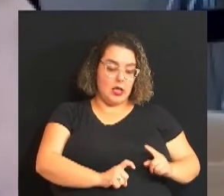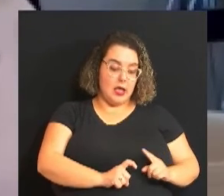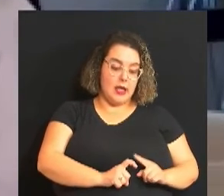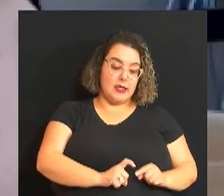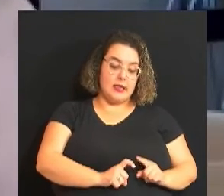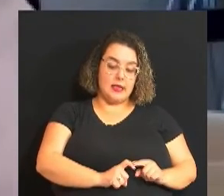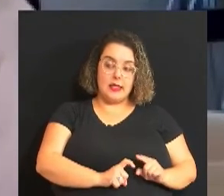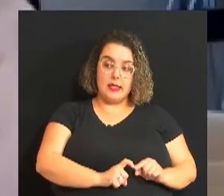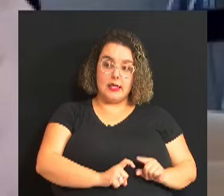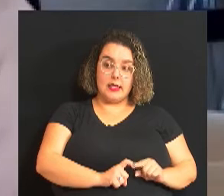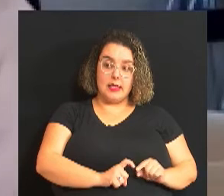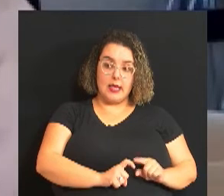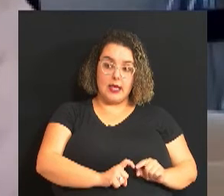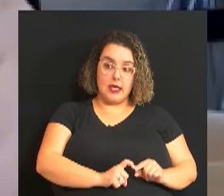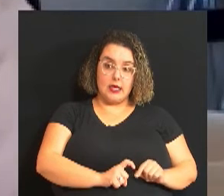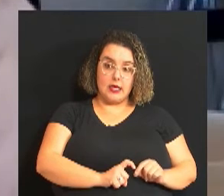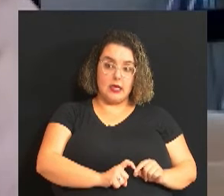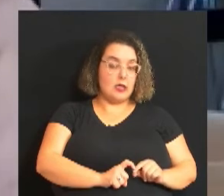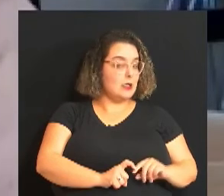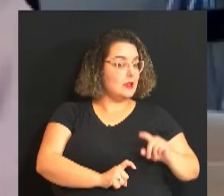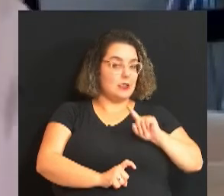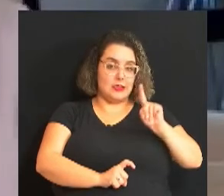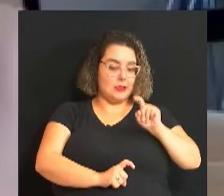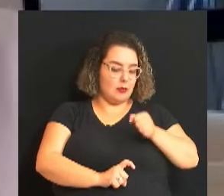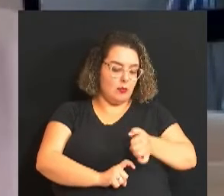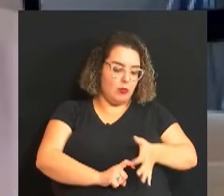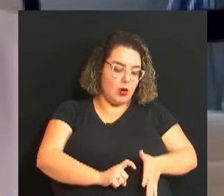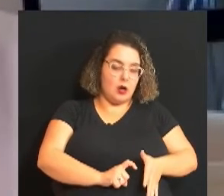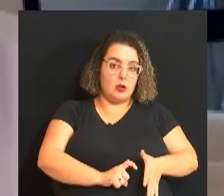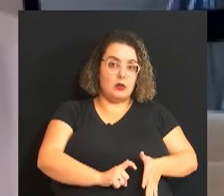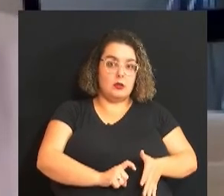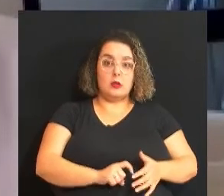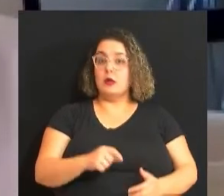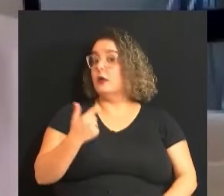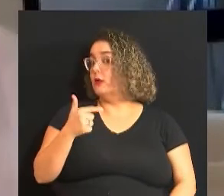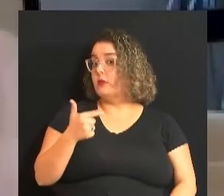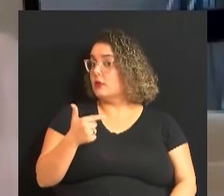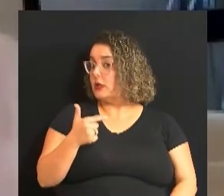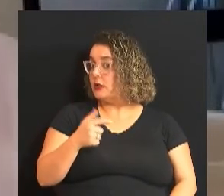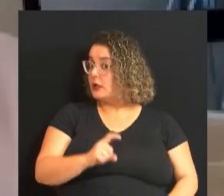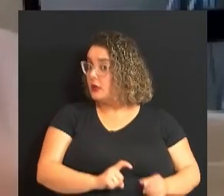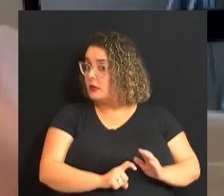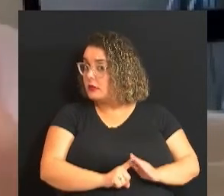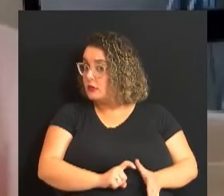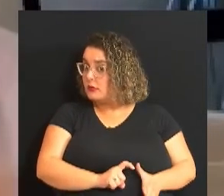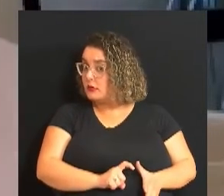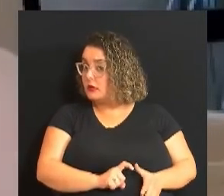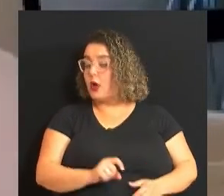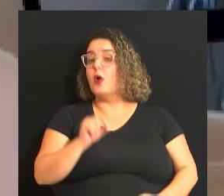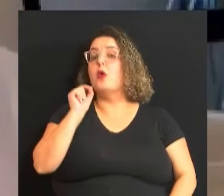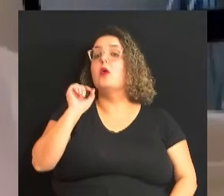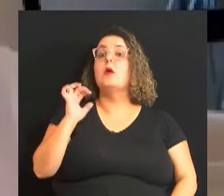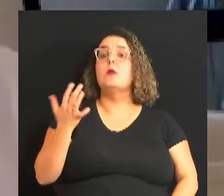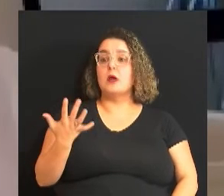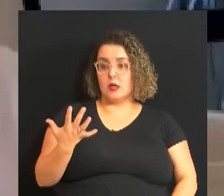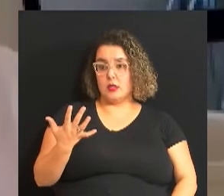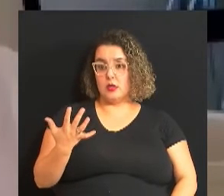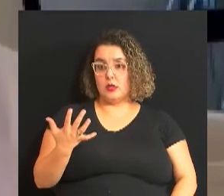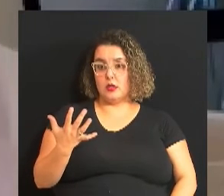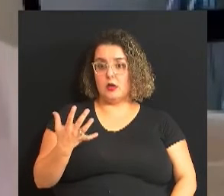distal, por onde as fezes não passam, ela não vai ter fezes dentro do intestino. o que vai acontecer? O